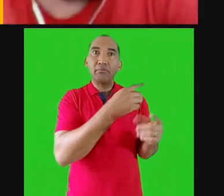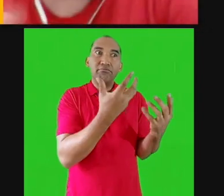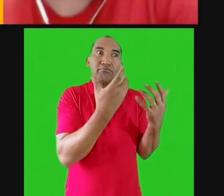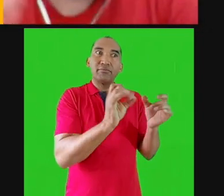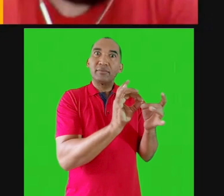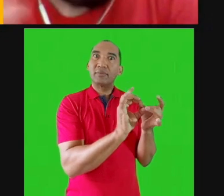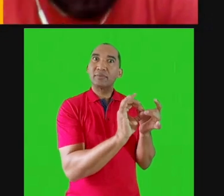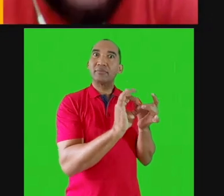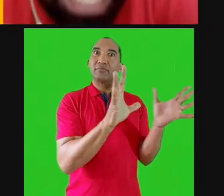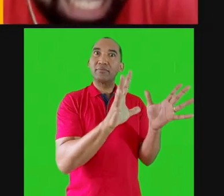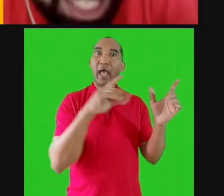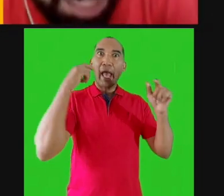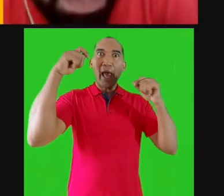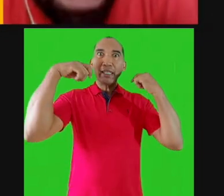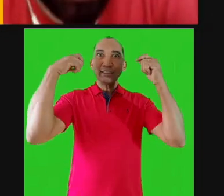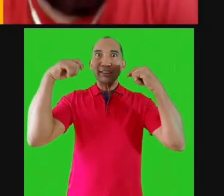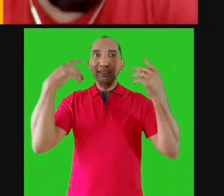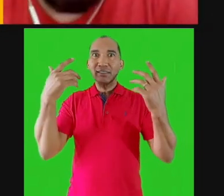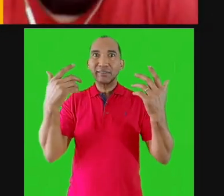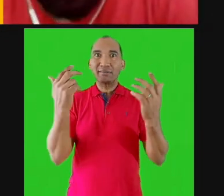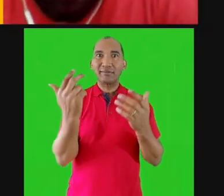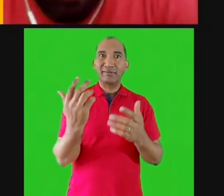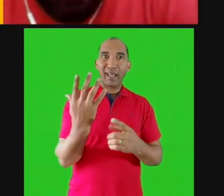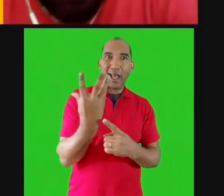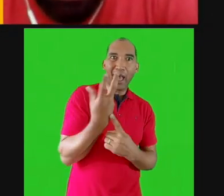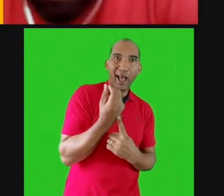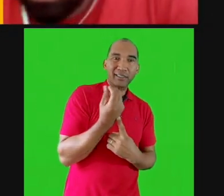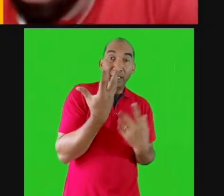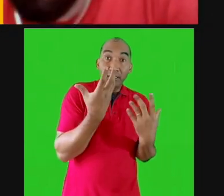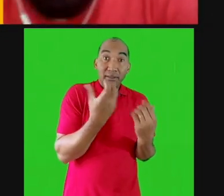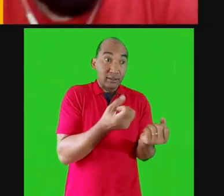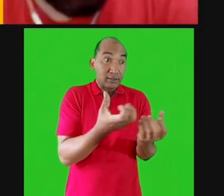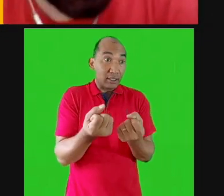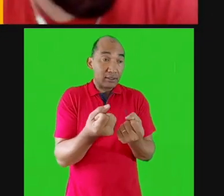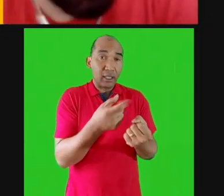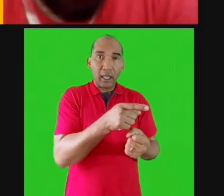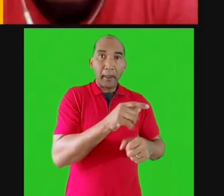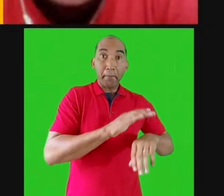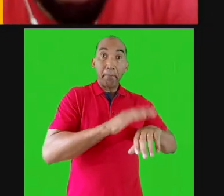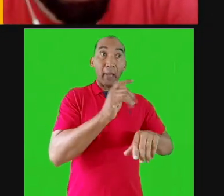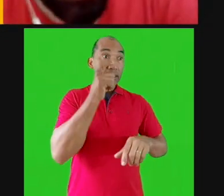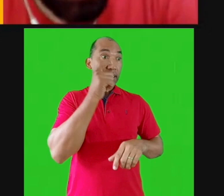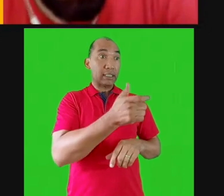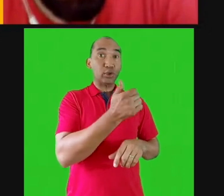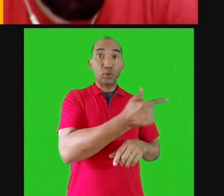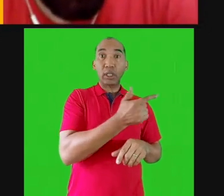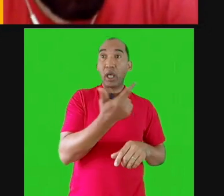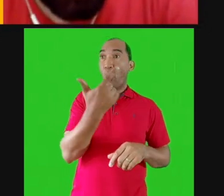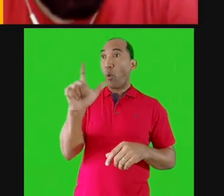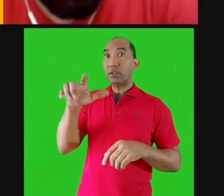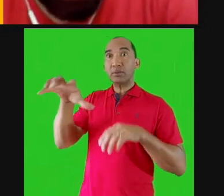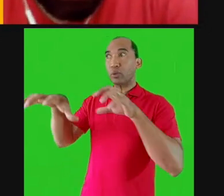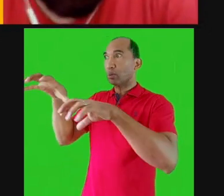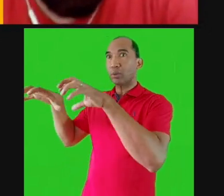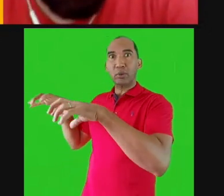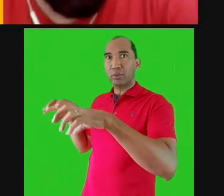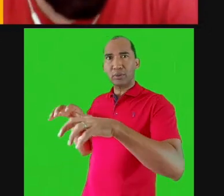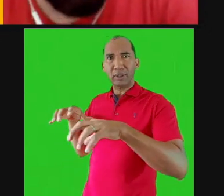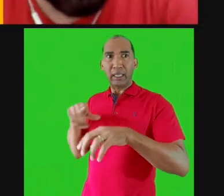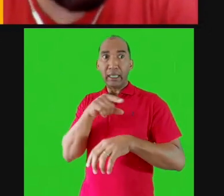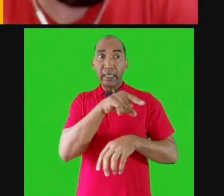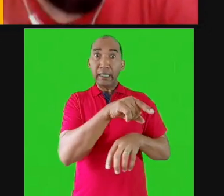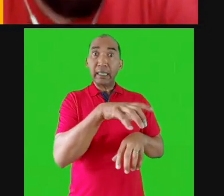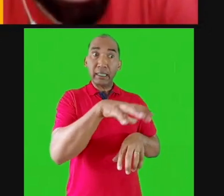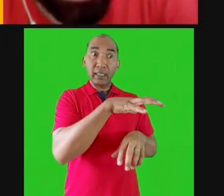a disponibilidade artística de se entregar dentro desse processo, ela foi muito mais intensa do que qualquer outro processo de turma que eu já passei. Eu me surpreendi, inclusive,